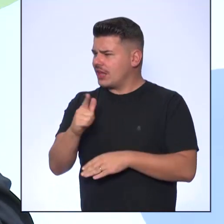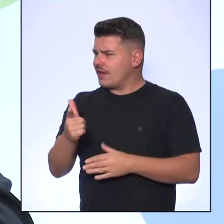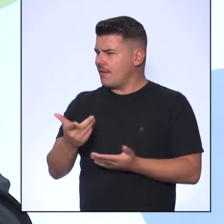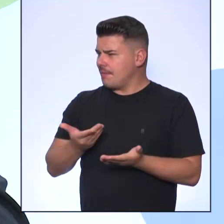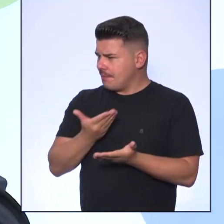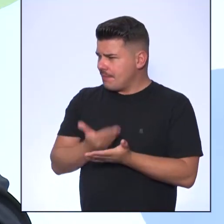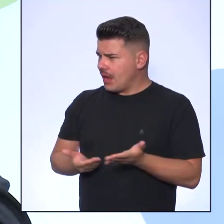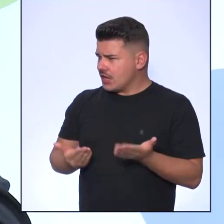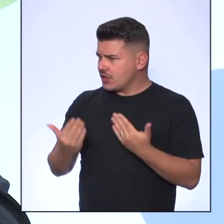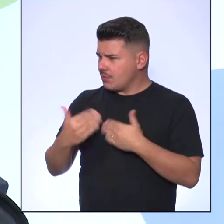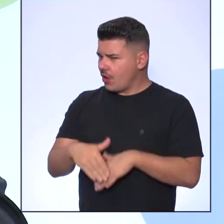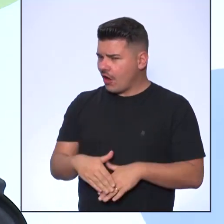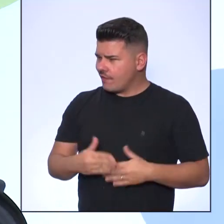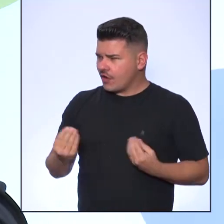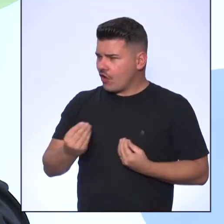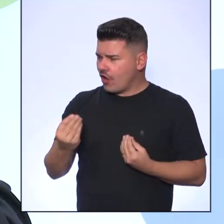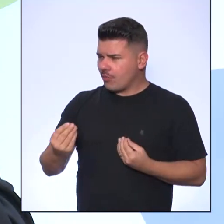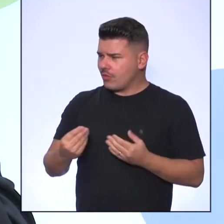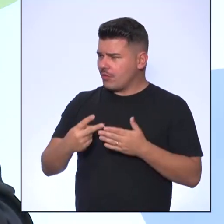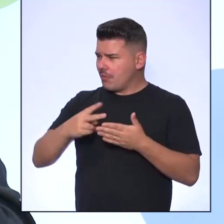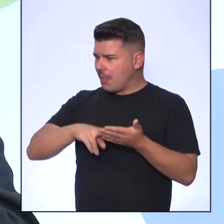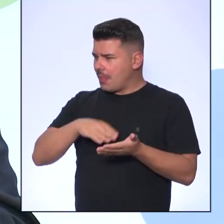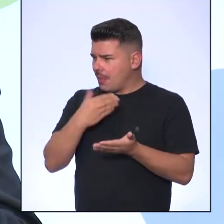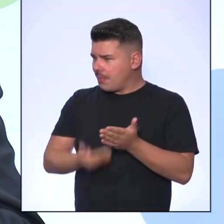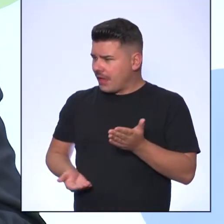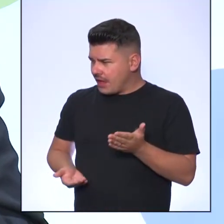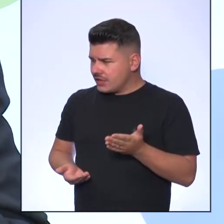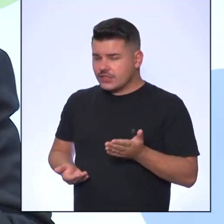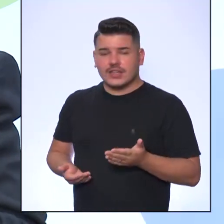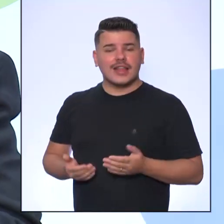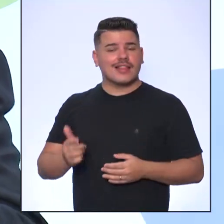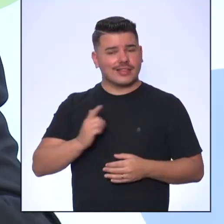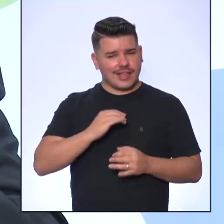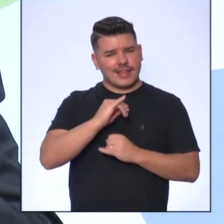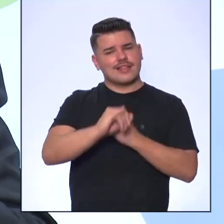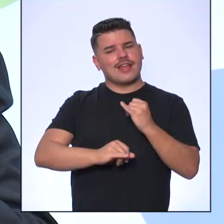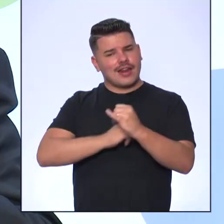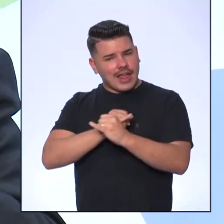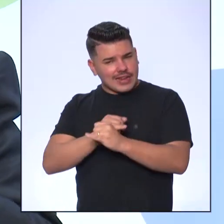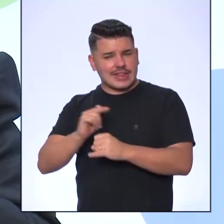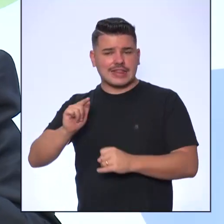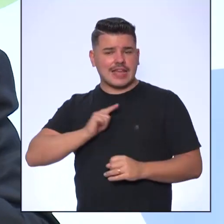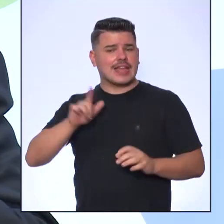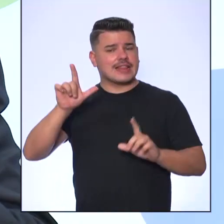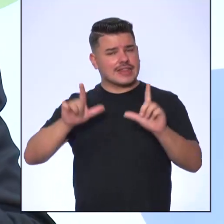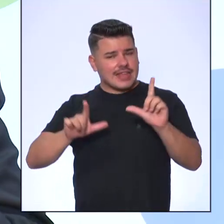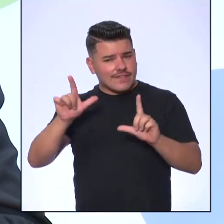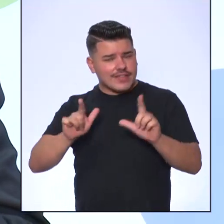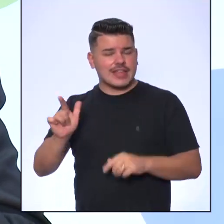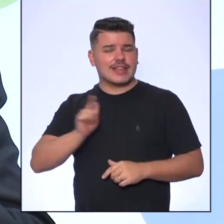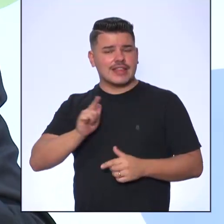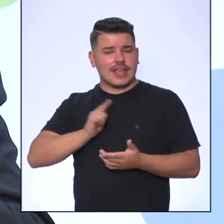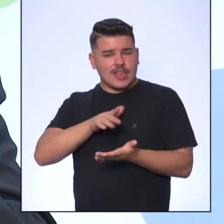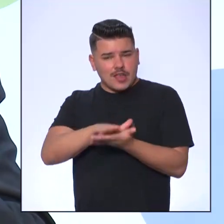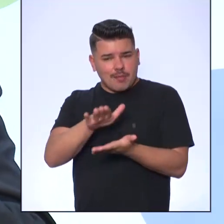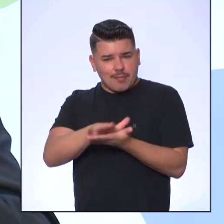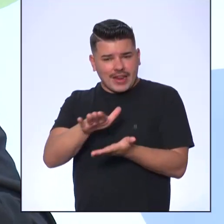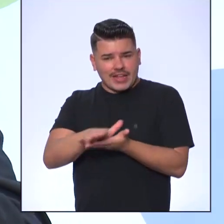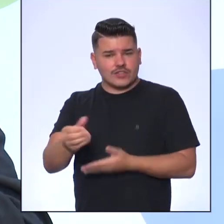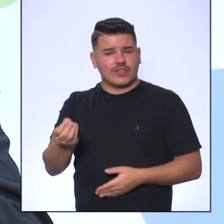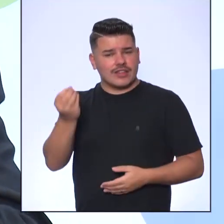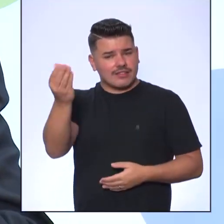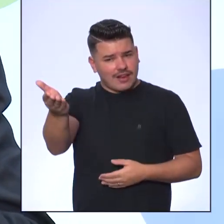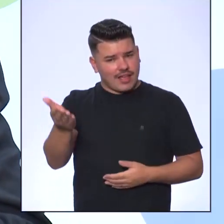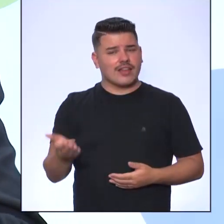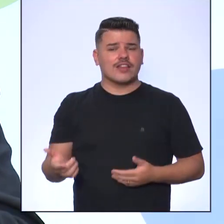vamos ter muitos processos de recuperação, nós temos a internet, nós temos a televisão, nós temos os materiais que estão sendo entregues,